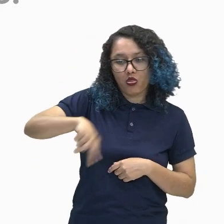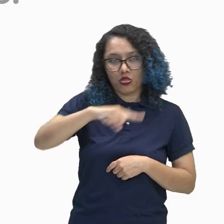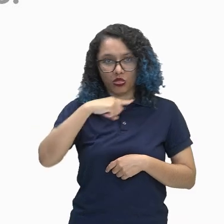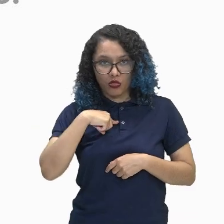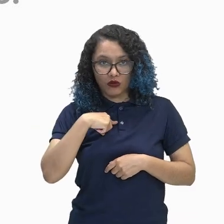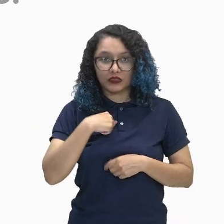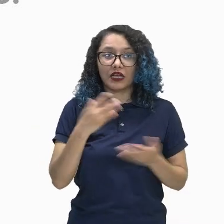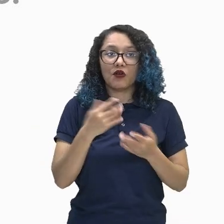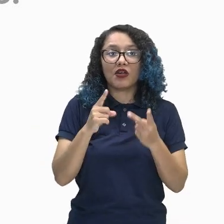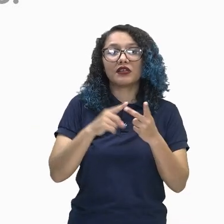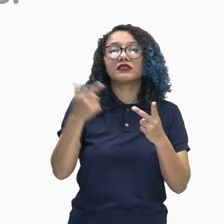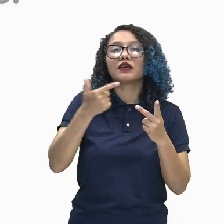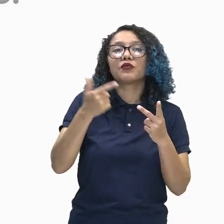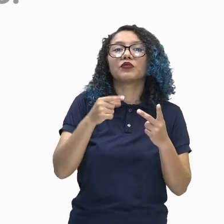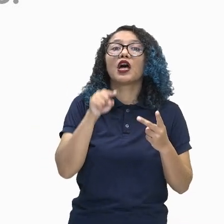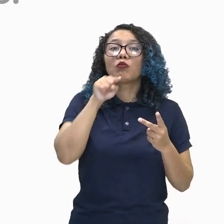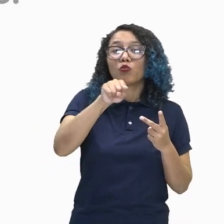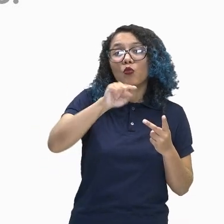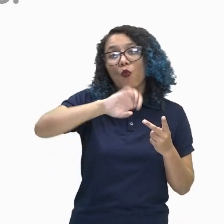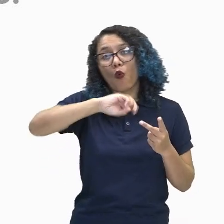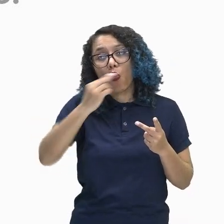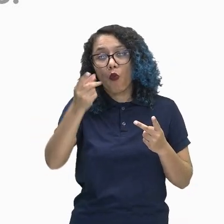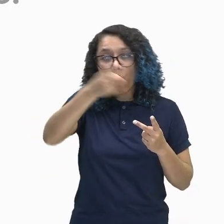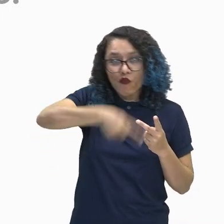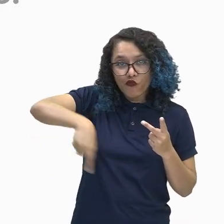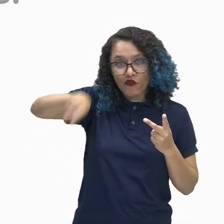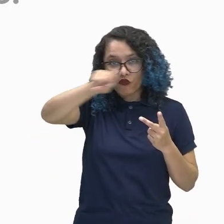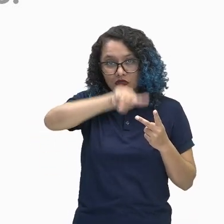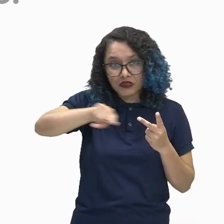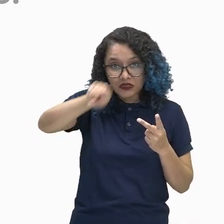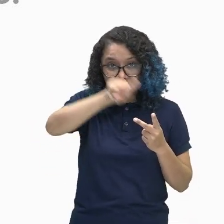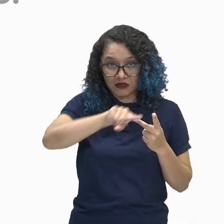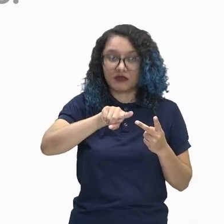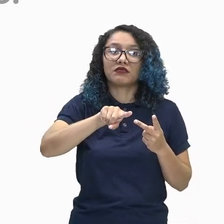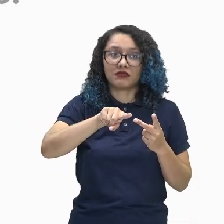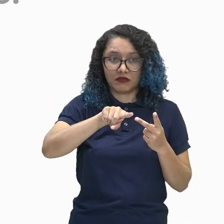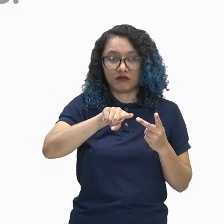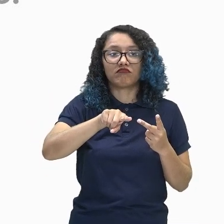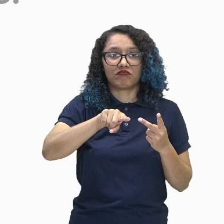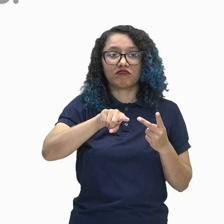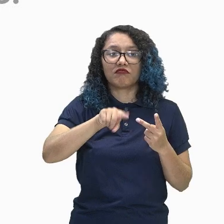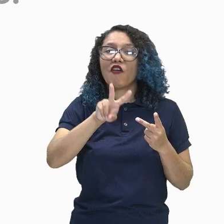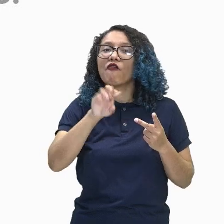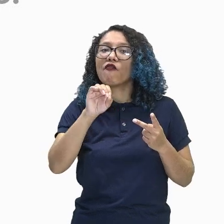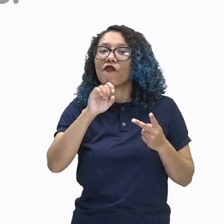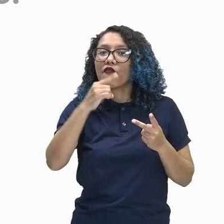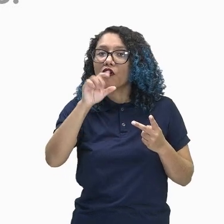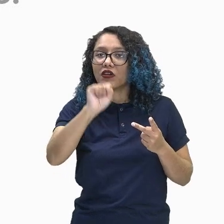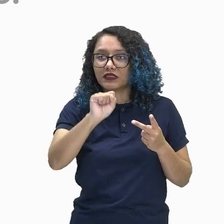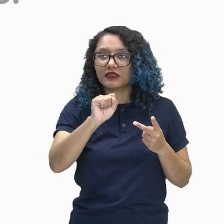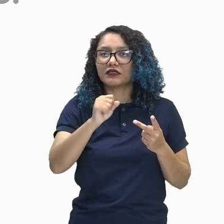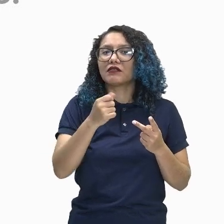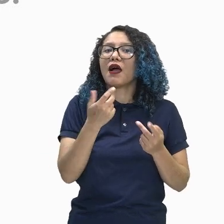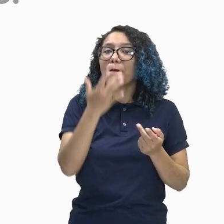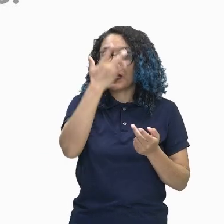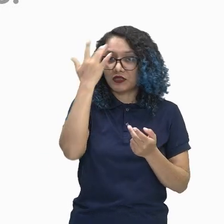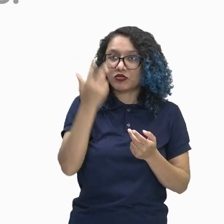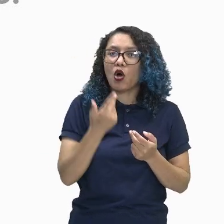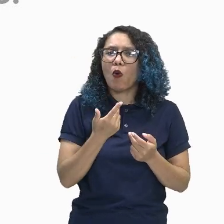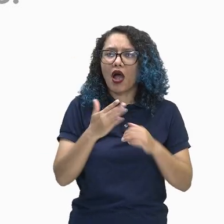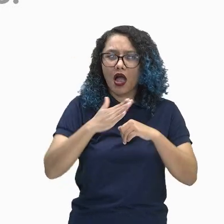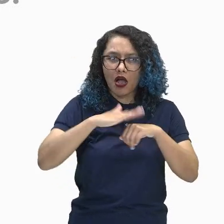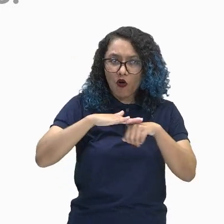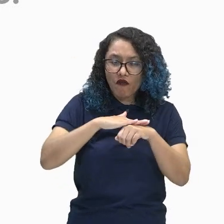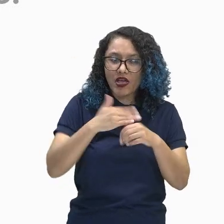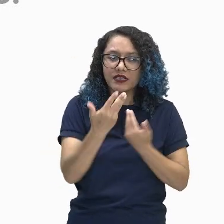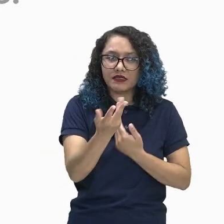pessoa, tu ou vós, certo? Ou seja, a pessoa com quem se fala. A primeira pessoa